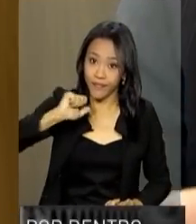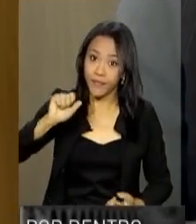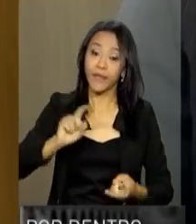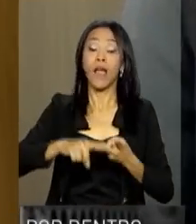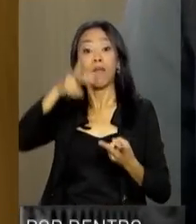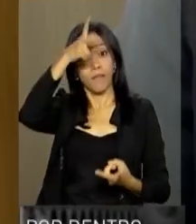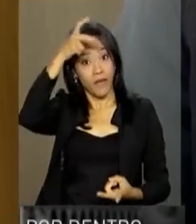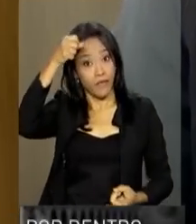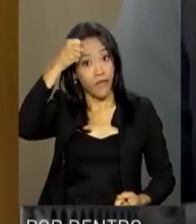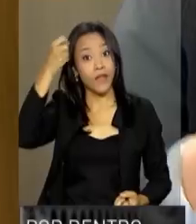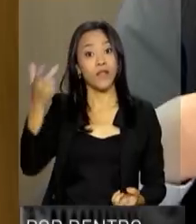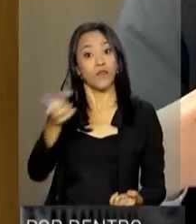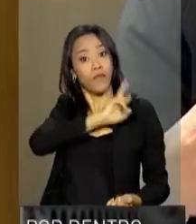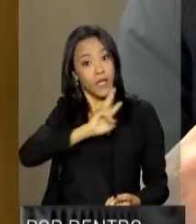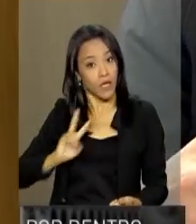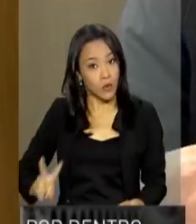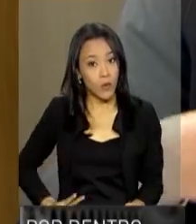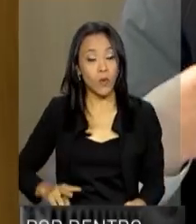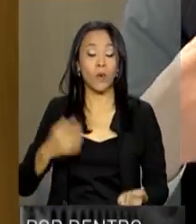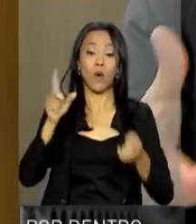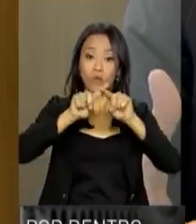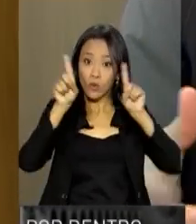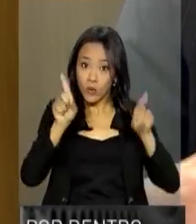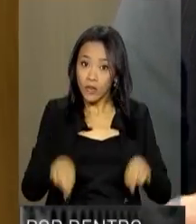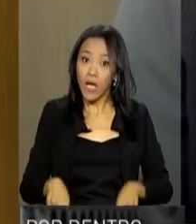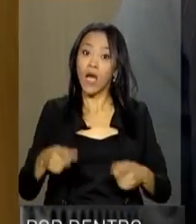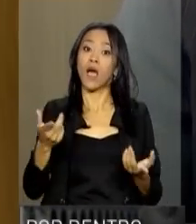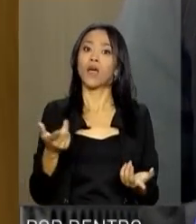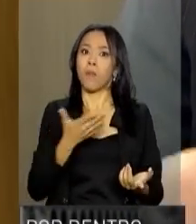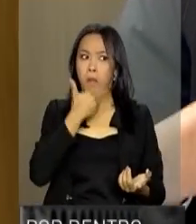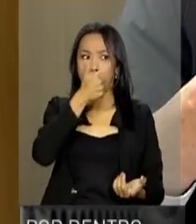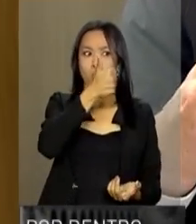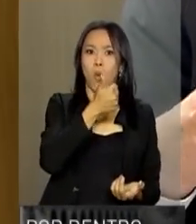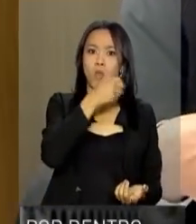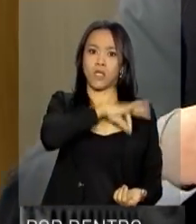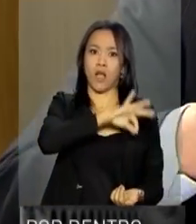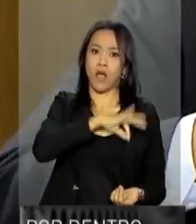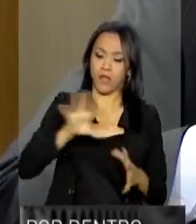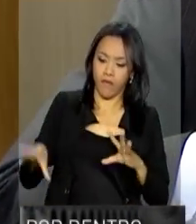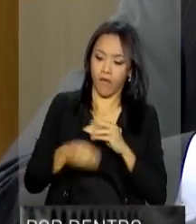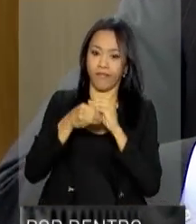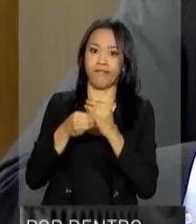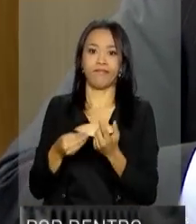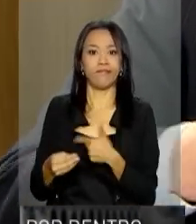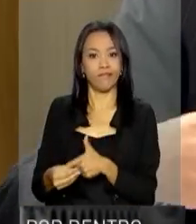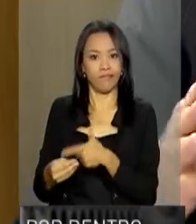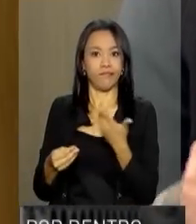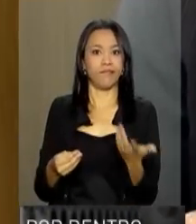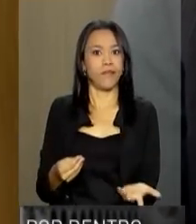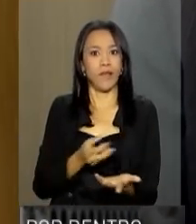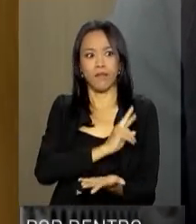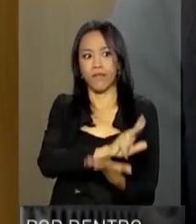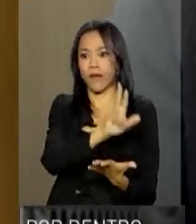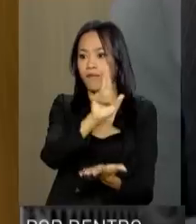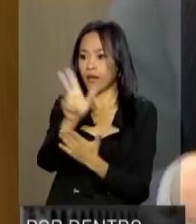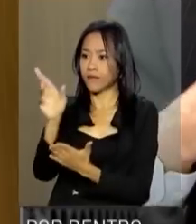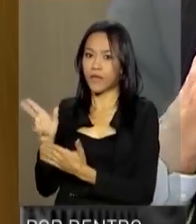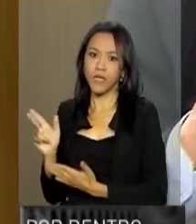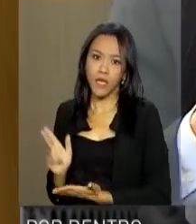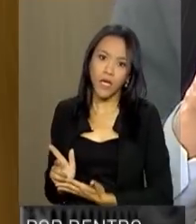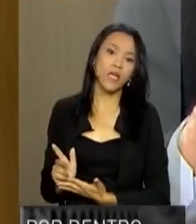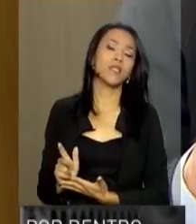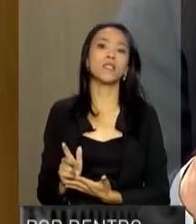prefeitos tinham funcionários públicos que tinha um salário melhor tinha enfim é uma vasta gama de